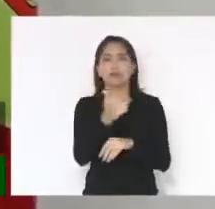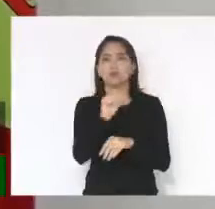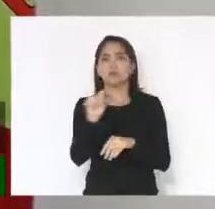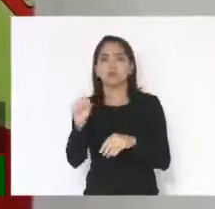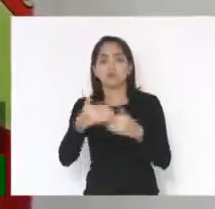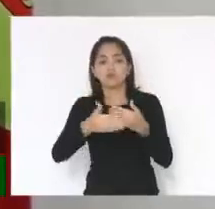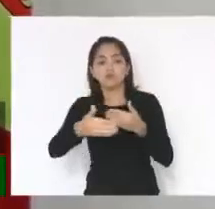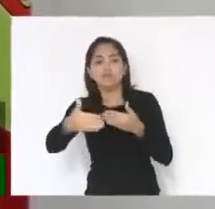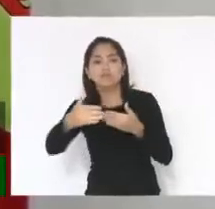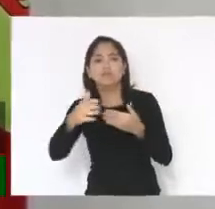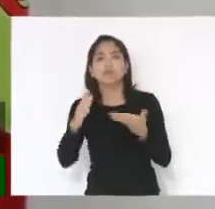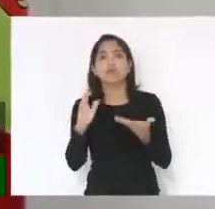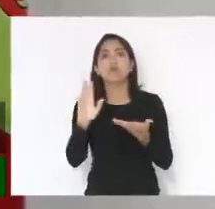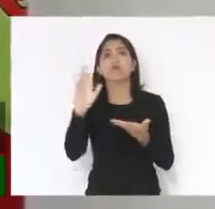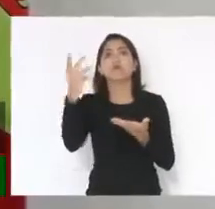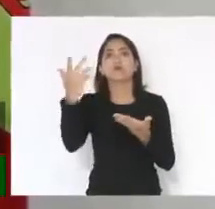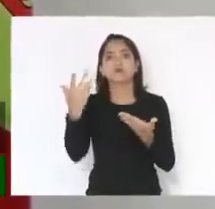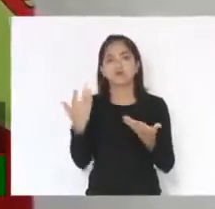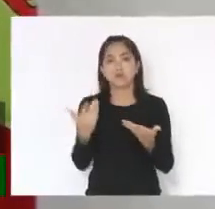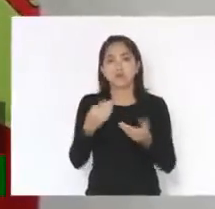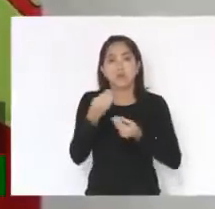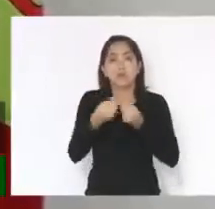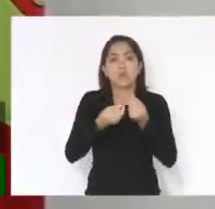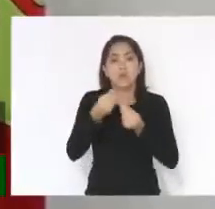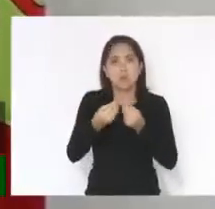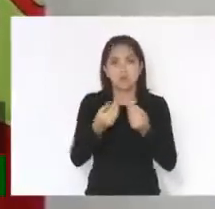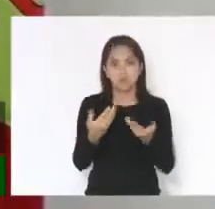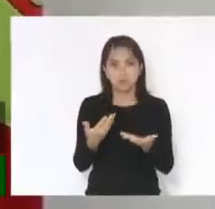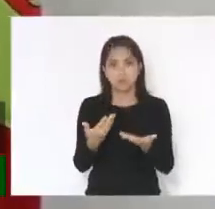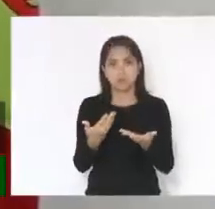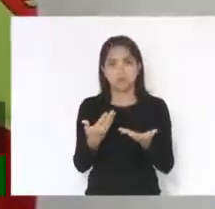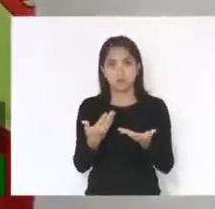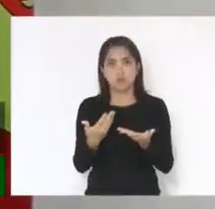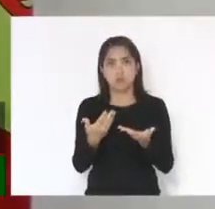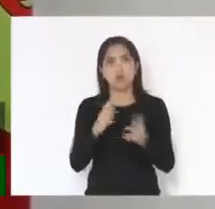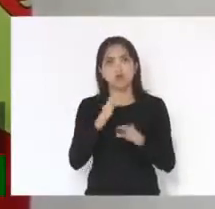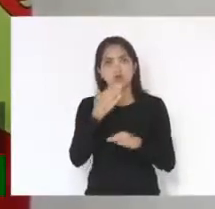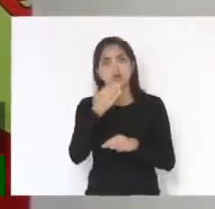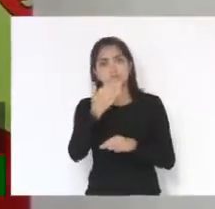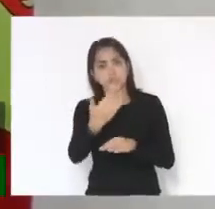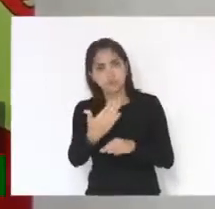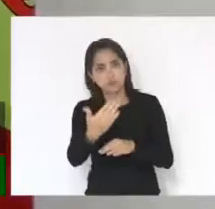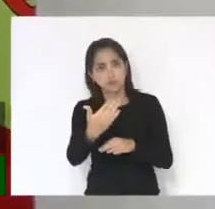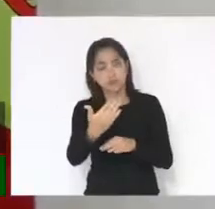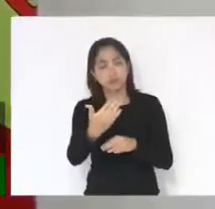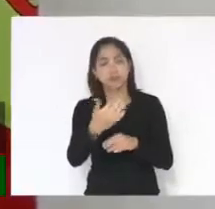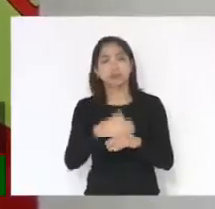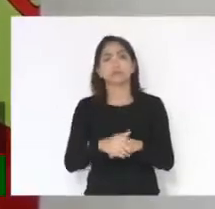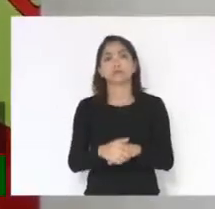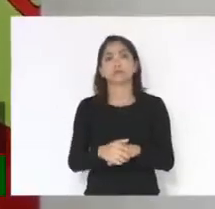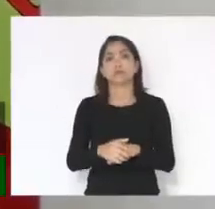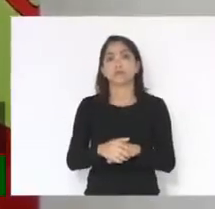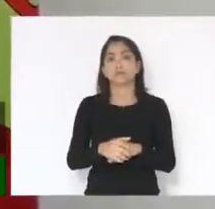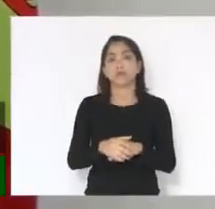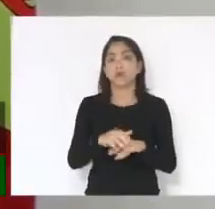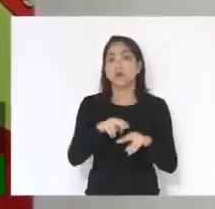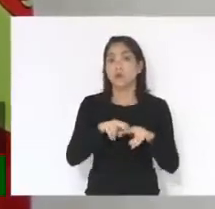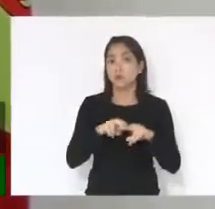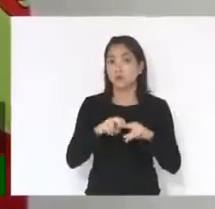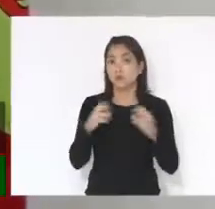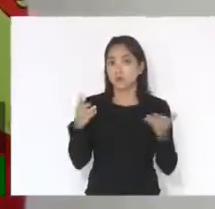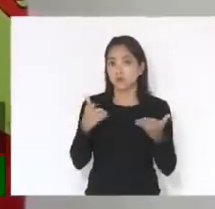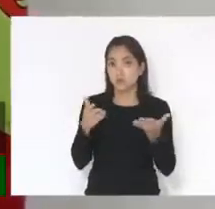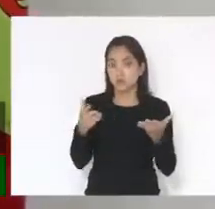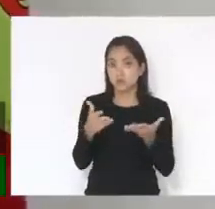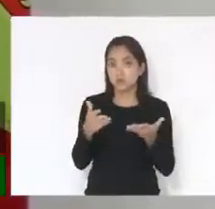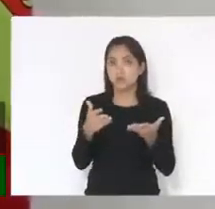ocorrer, do que, como vai funcionar o PROCON. Até já fiz um pedido de informação. Por isso, venho aqui